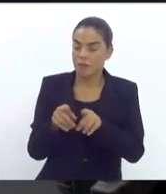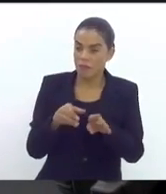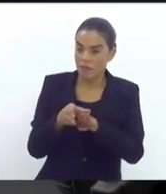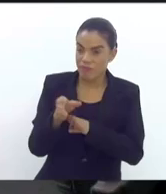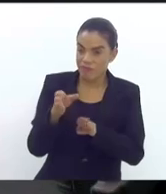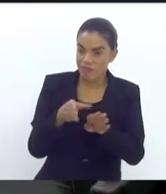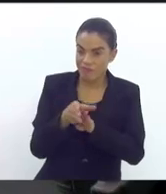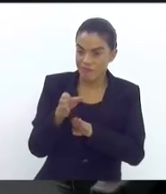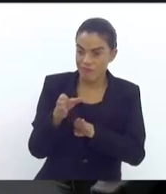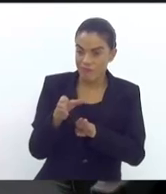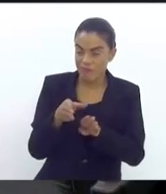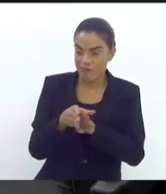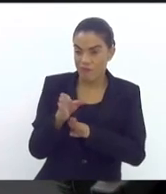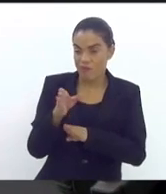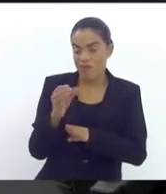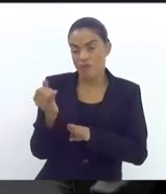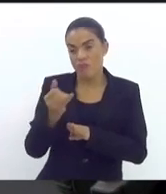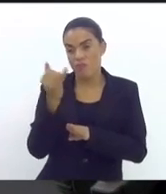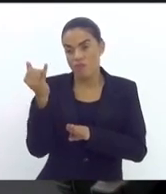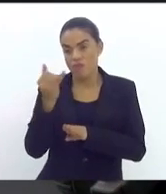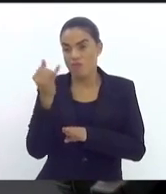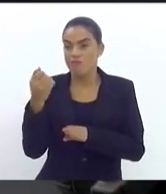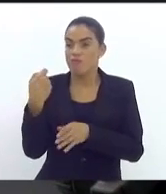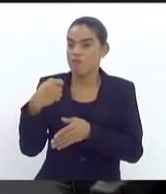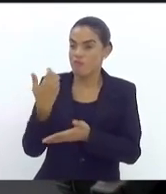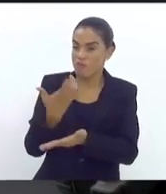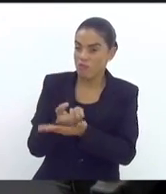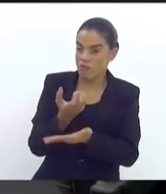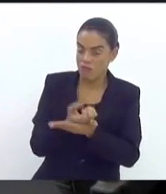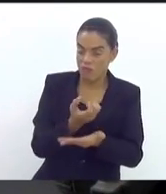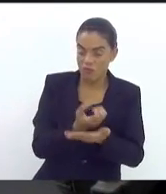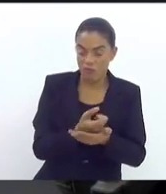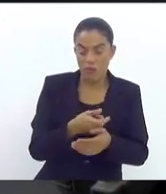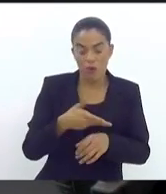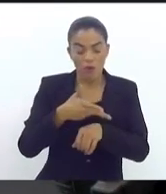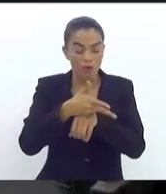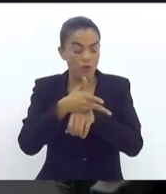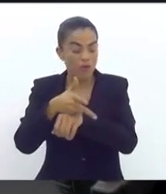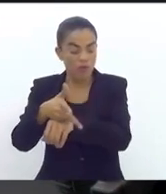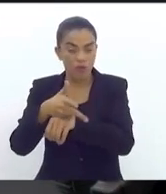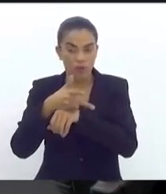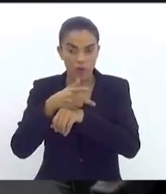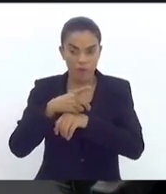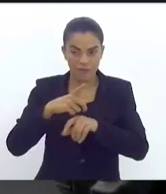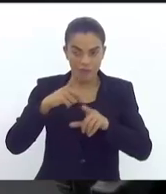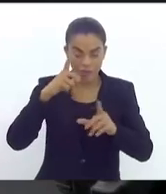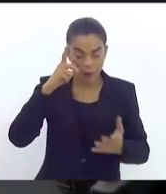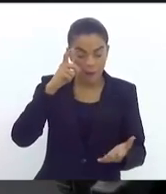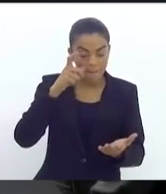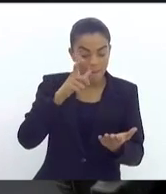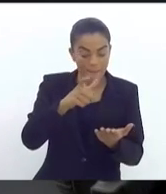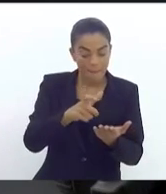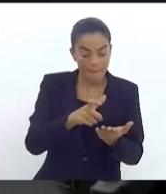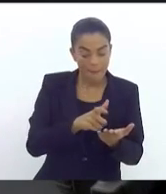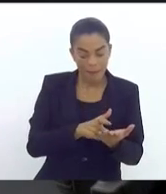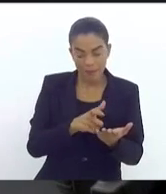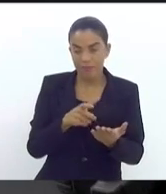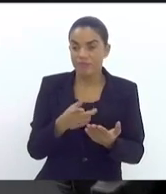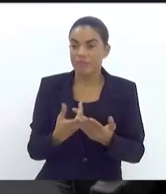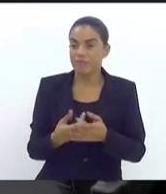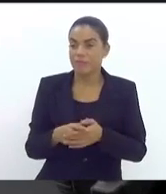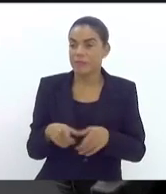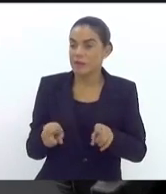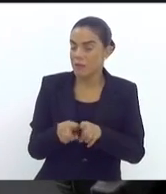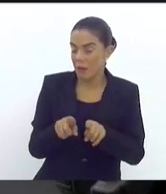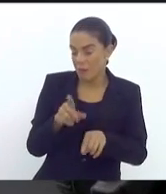recomendação é muito importante que sejam gravados esses reconhecimentos. Isso é uma recomendação fundamental, mas isso tudo creio que a professora Lilian